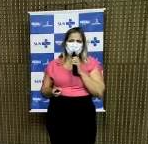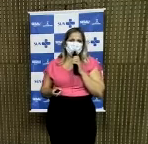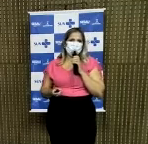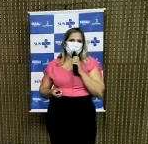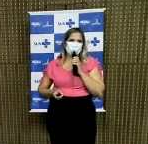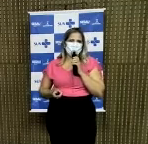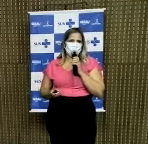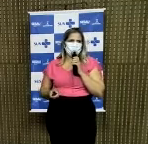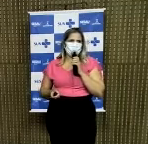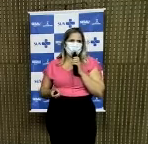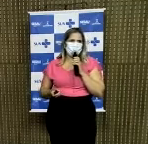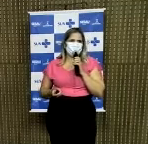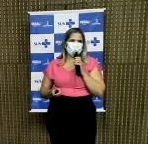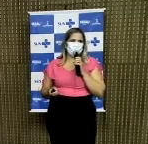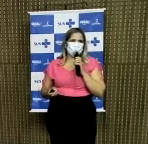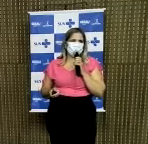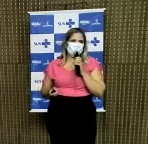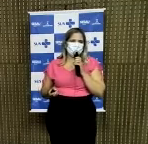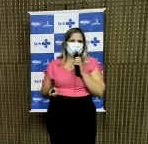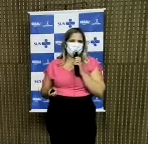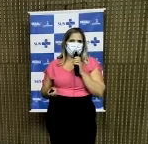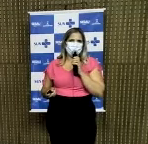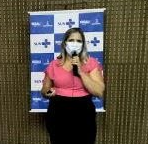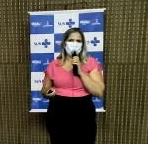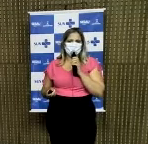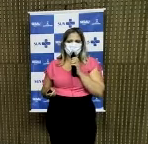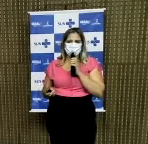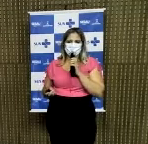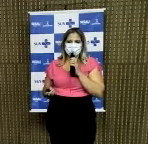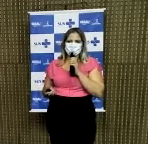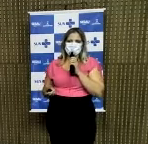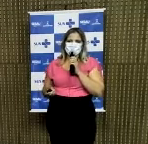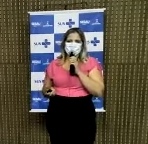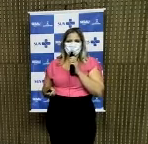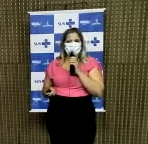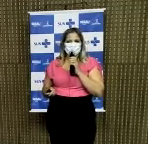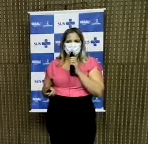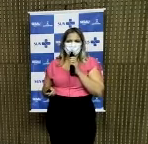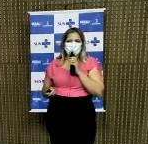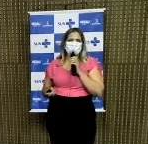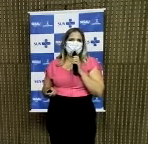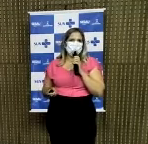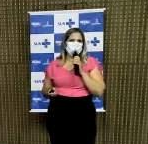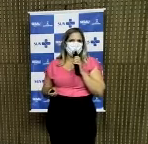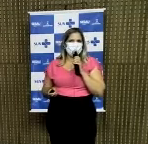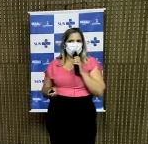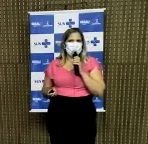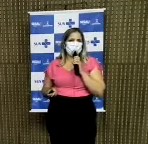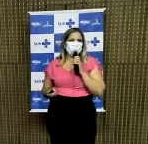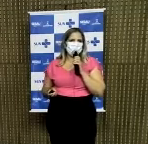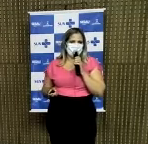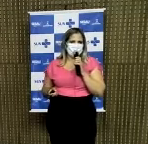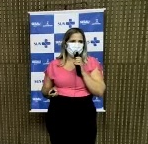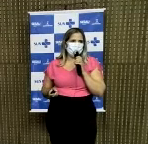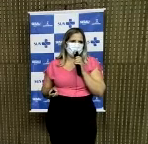As ações de saúde bucal na unidade, acho que a Rosário já falou algumas coisas, né? Foi realizado demanda espontânea em